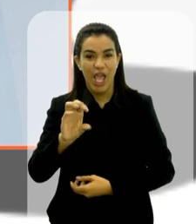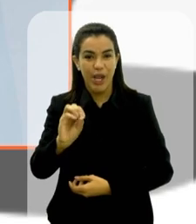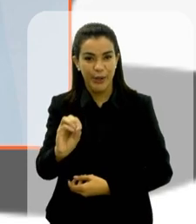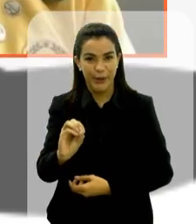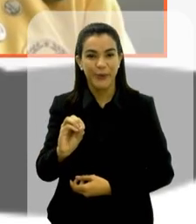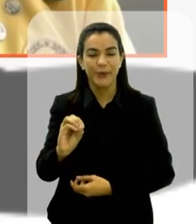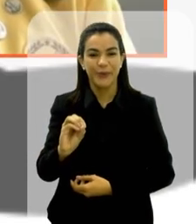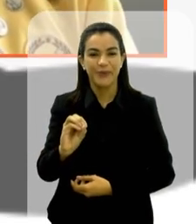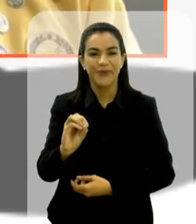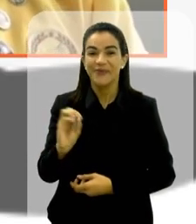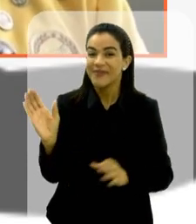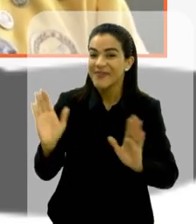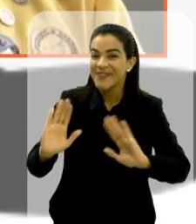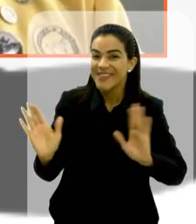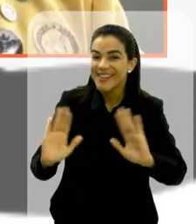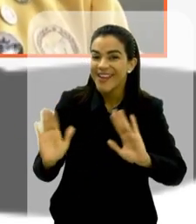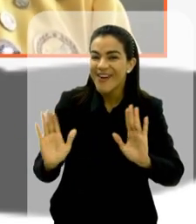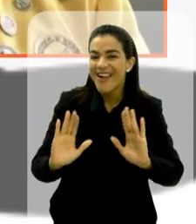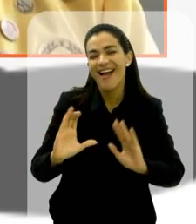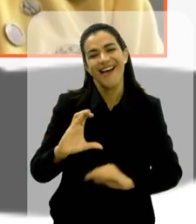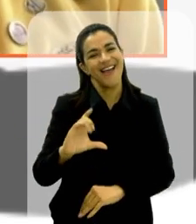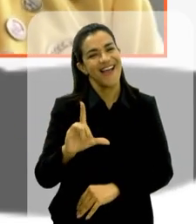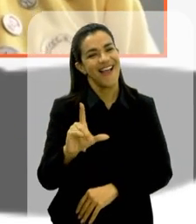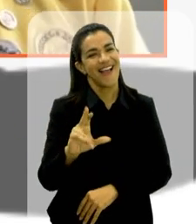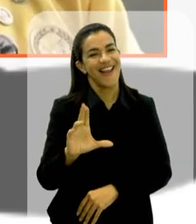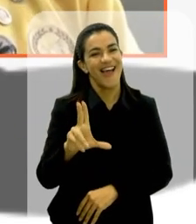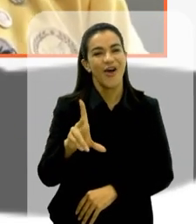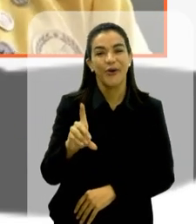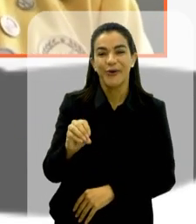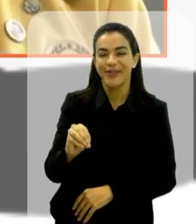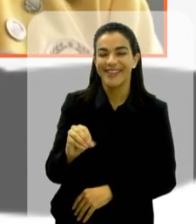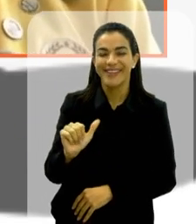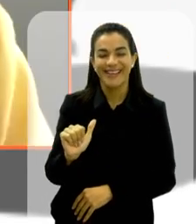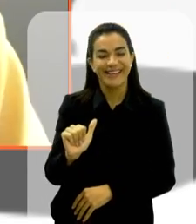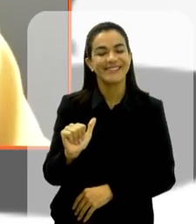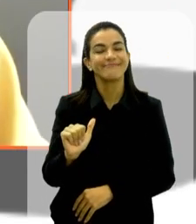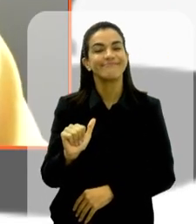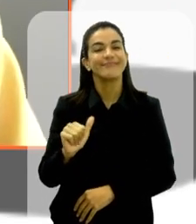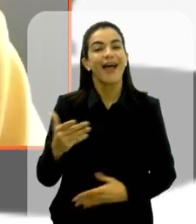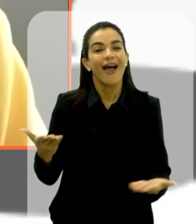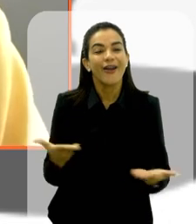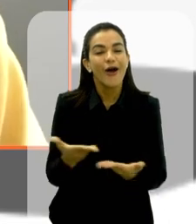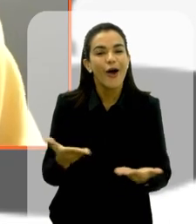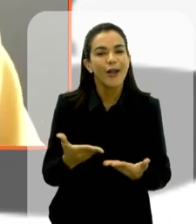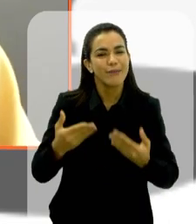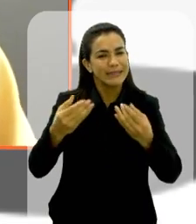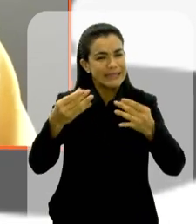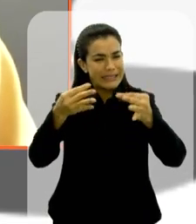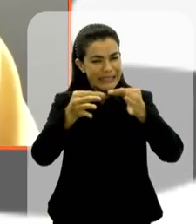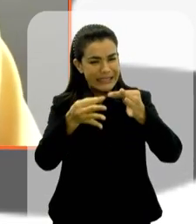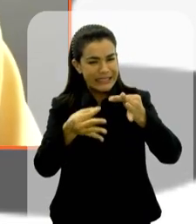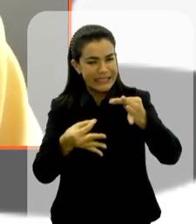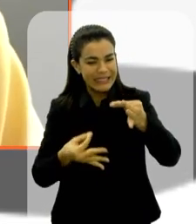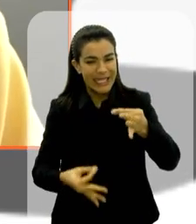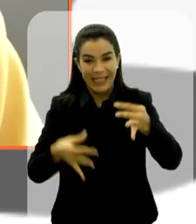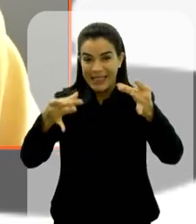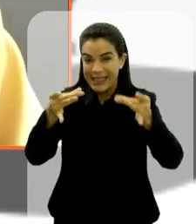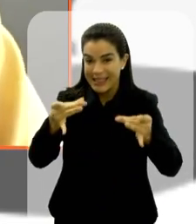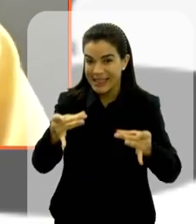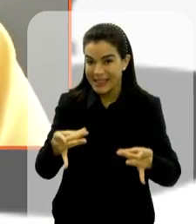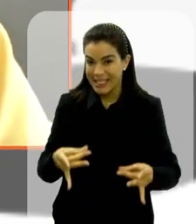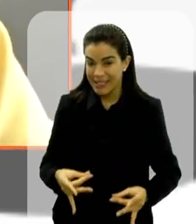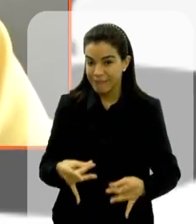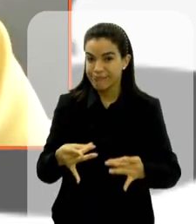Olá, Clério! Olá, Cláudia! Estamos aí aqui prontos para esclarecer todos os detalhes com